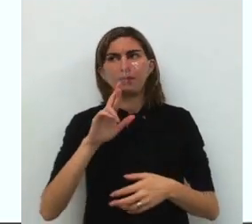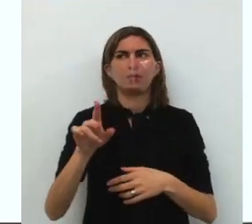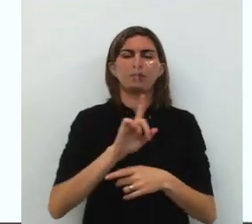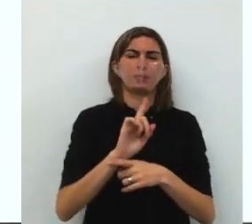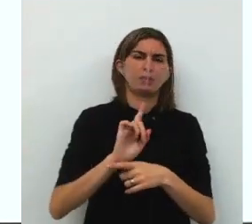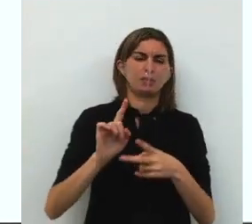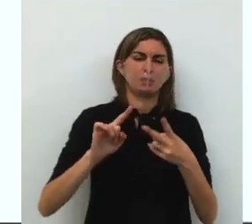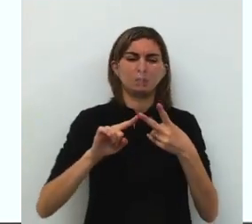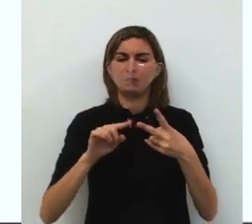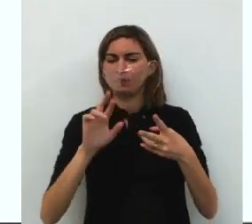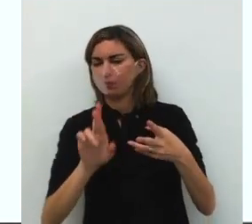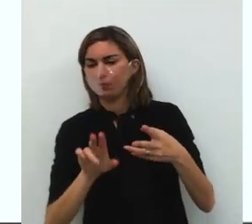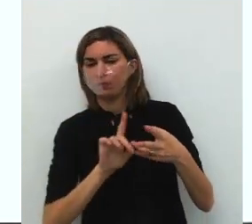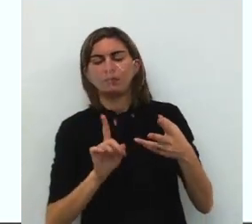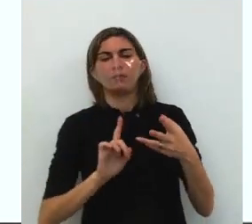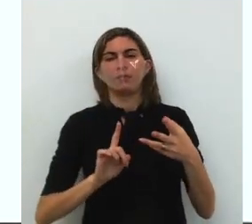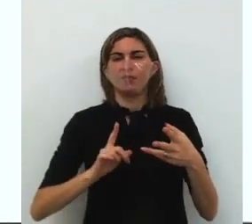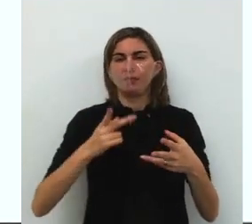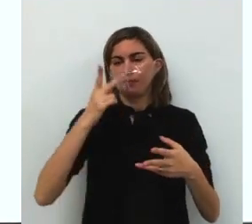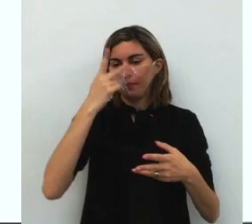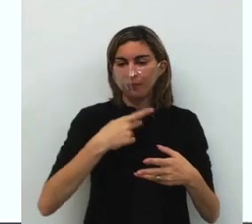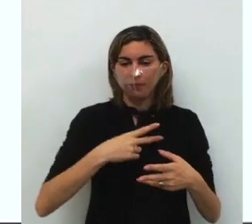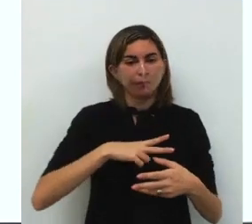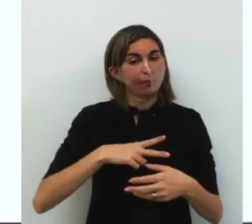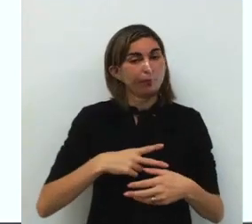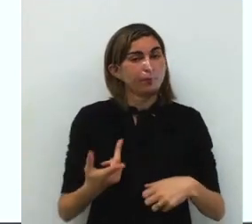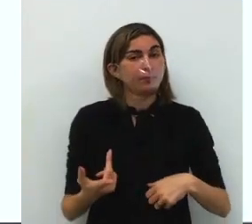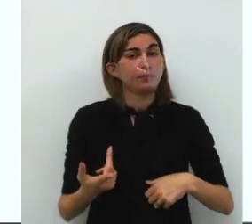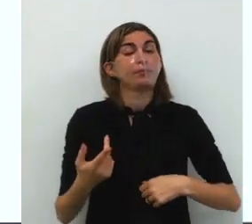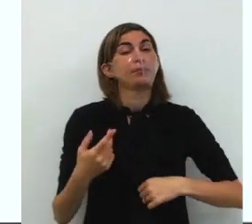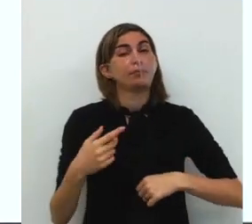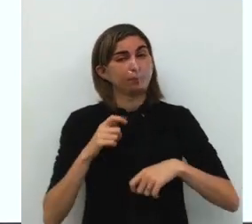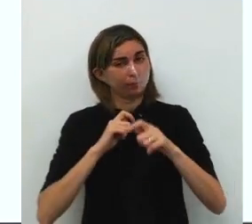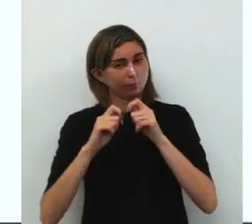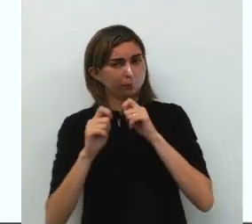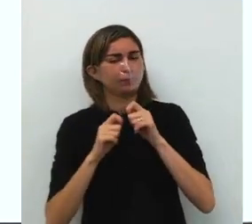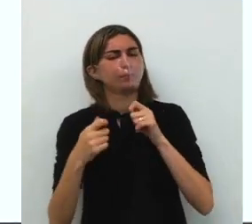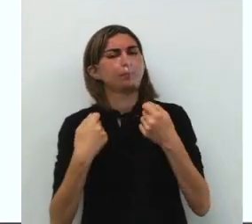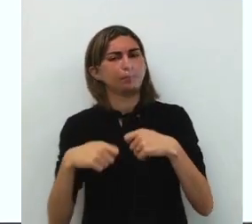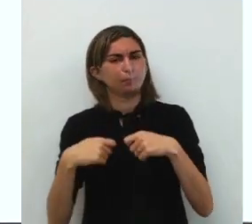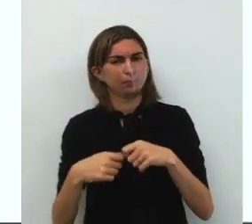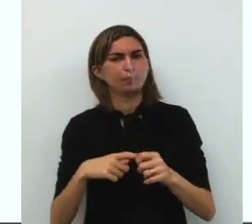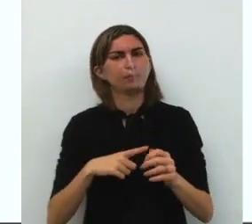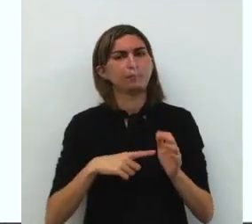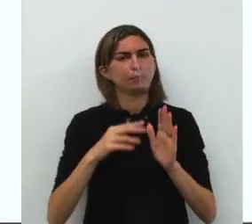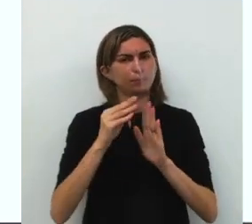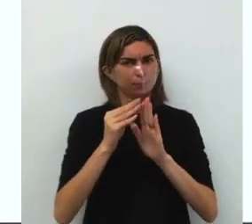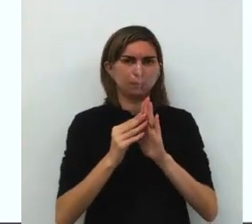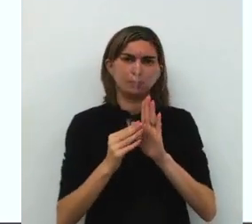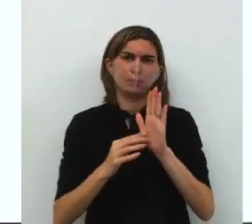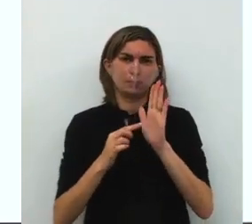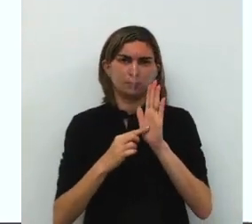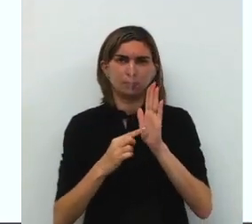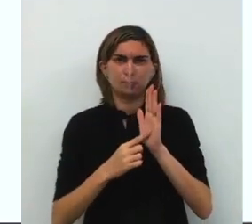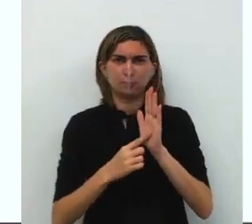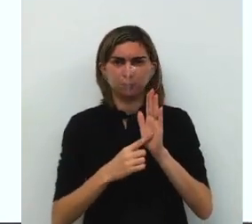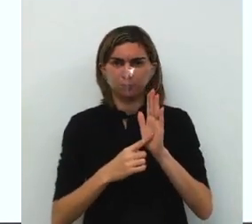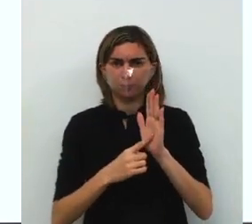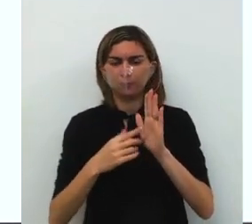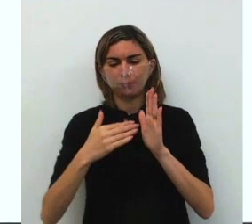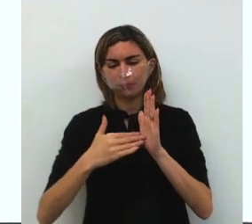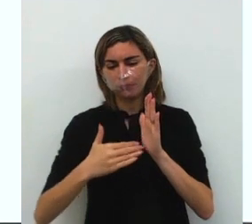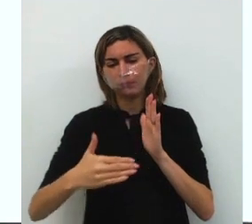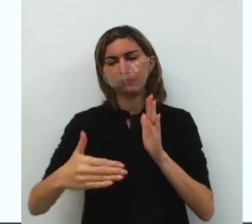não vou responder essa não, porque atinge o meu lado pessoal. Então, a nossa entrevista vai ter que o quê? Seguir essa linha aqui.